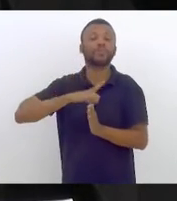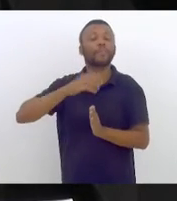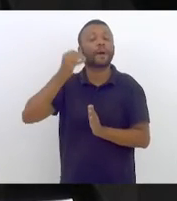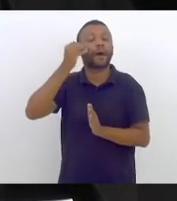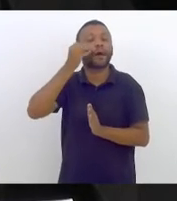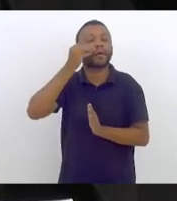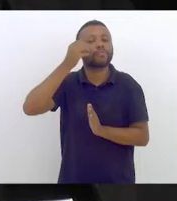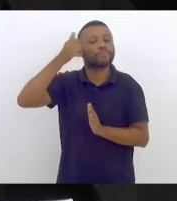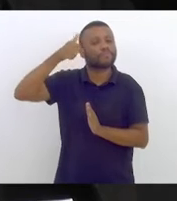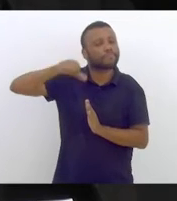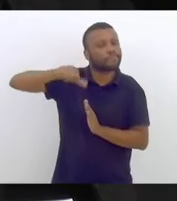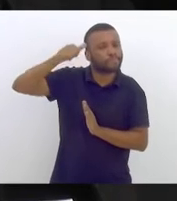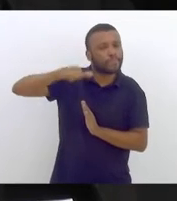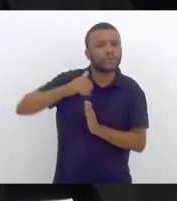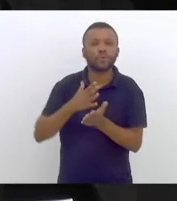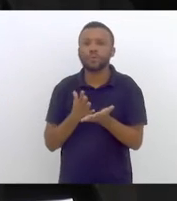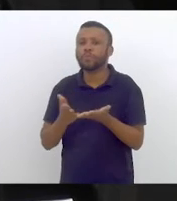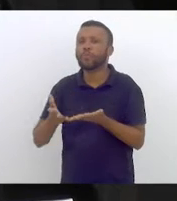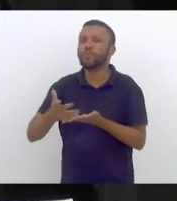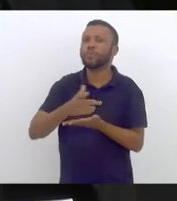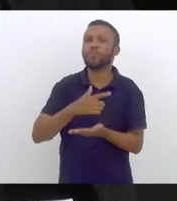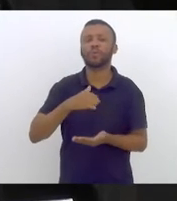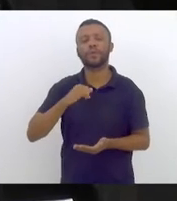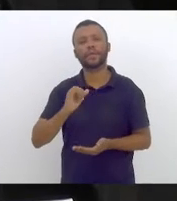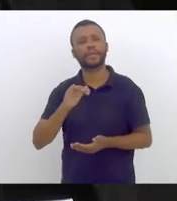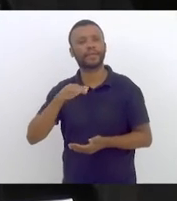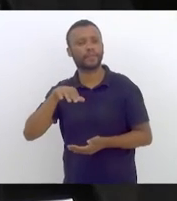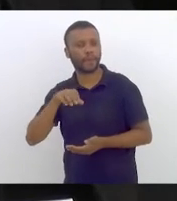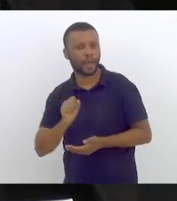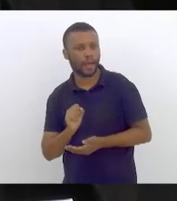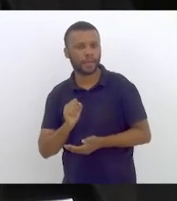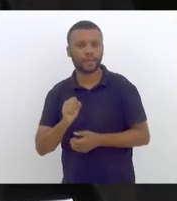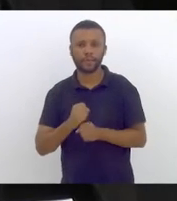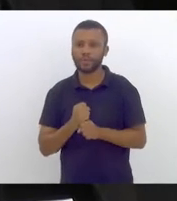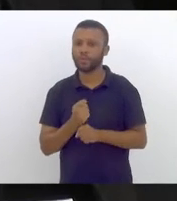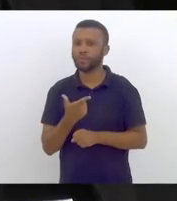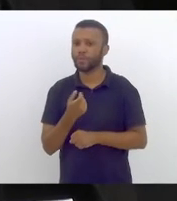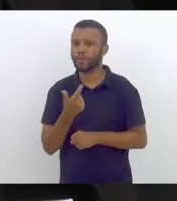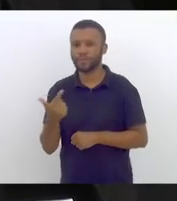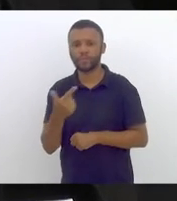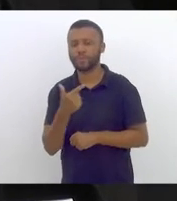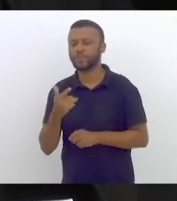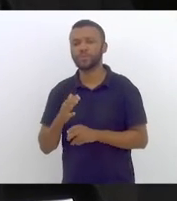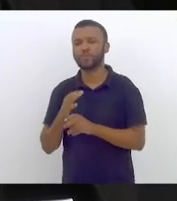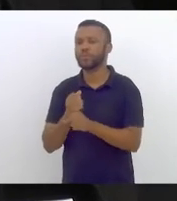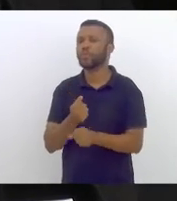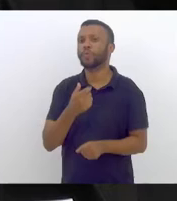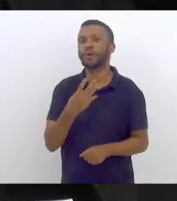havia uma estimativa de arrecadação de ICMS em 2022 de